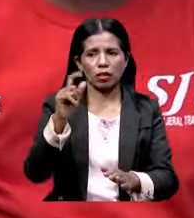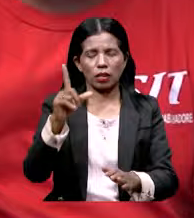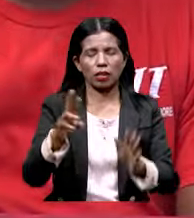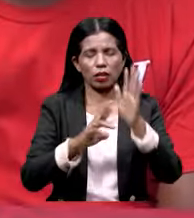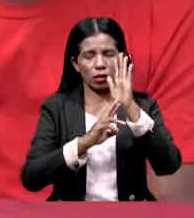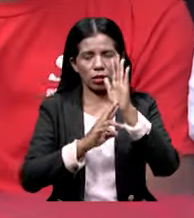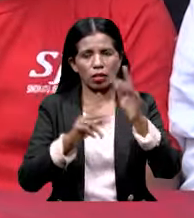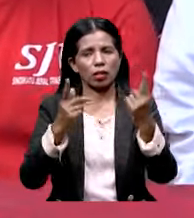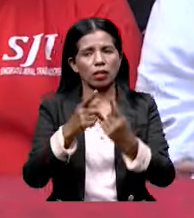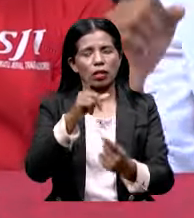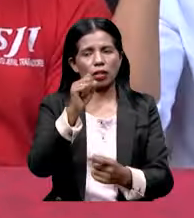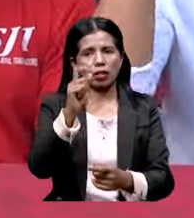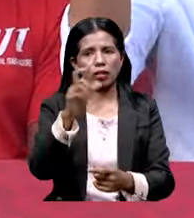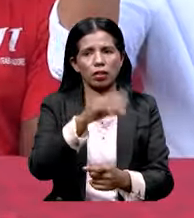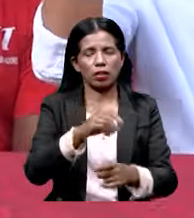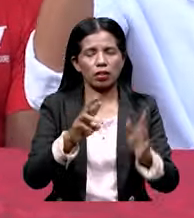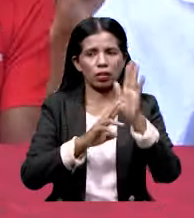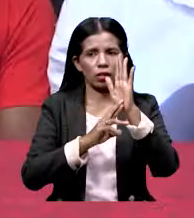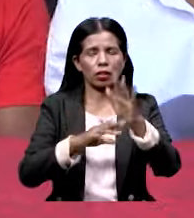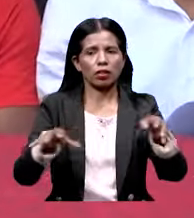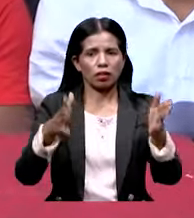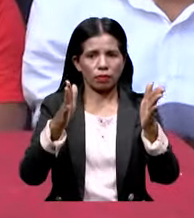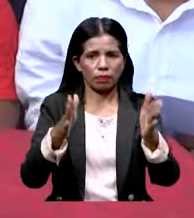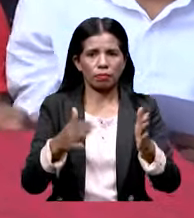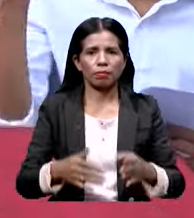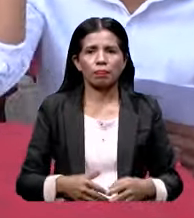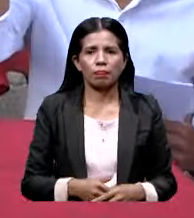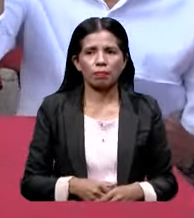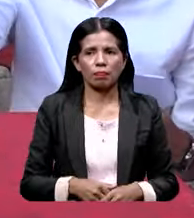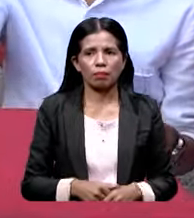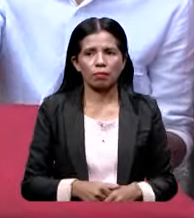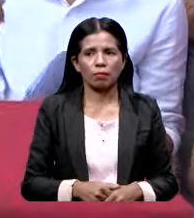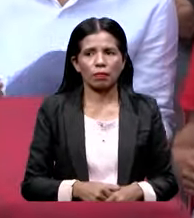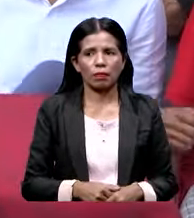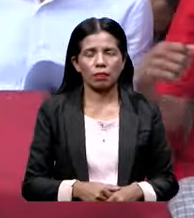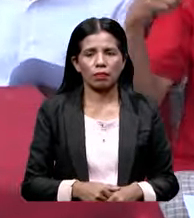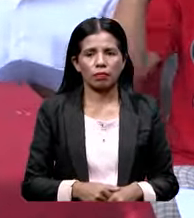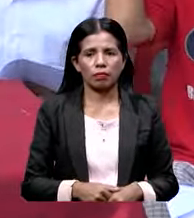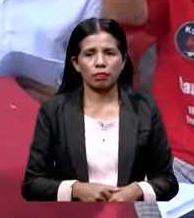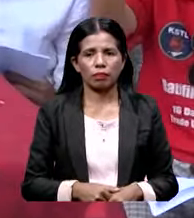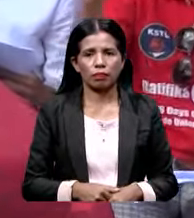empregador, no KSTL representa trabalhador. Mateus Romário, Adérito Ximenes, GMN.